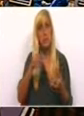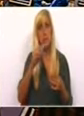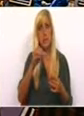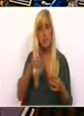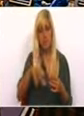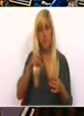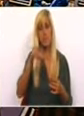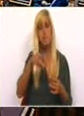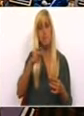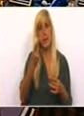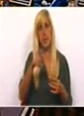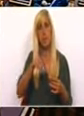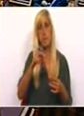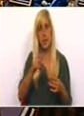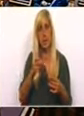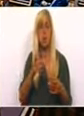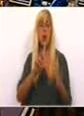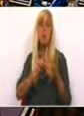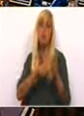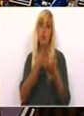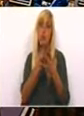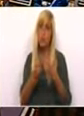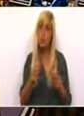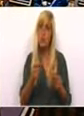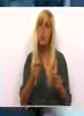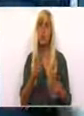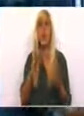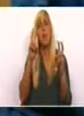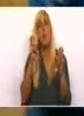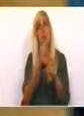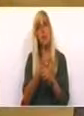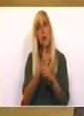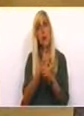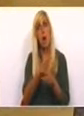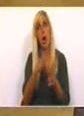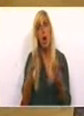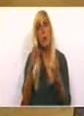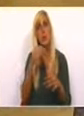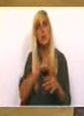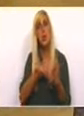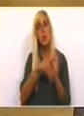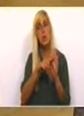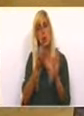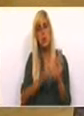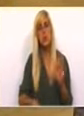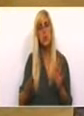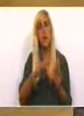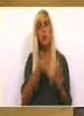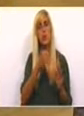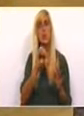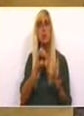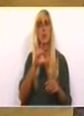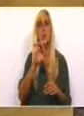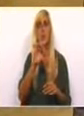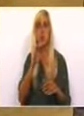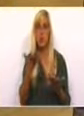PEV e PAN projetos de resolução sobre o mesmo tema, o aumento do salário mínimo nacional em 2018,